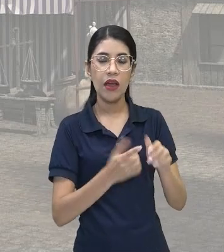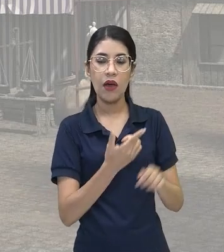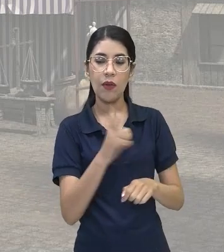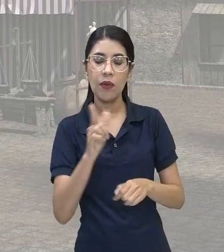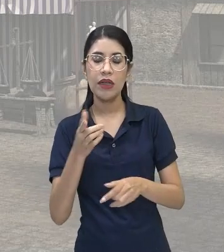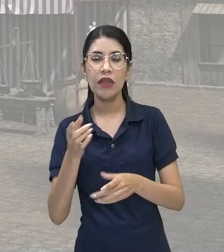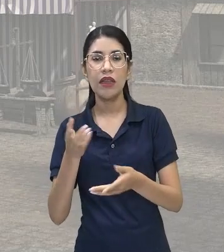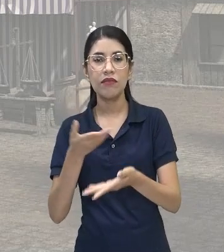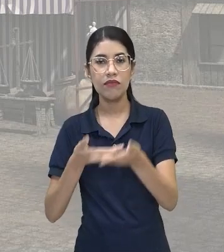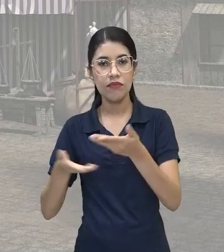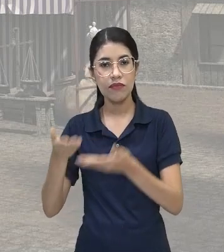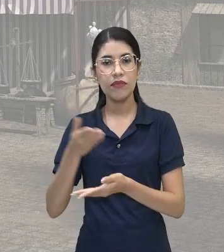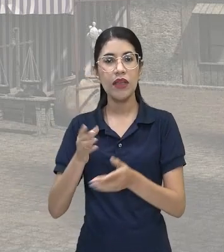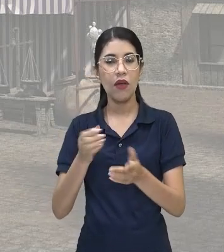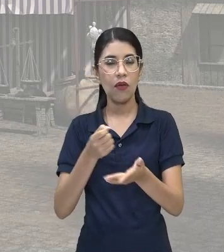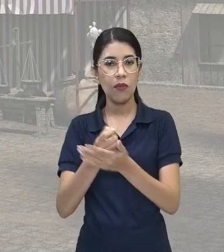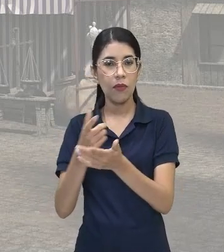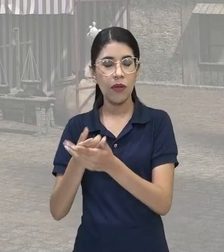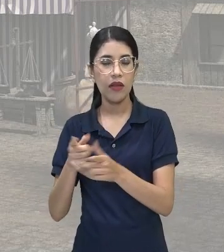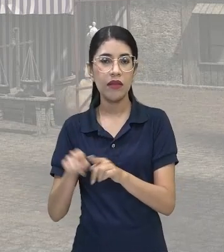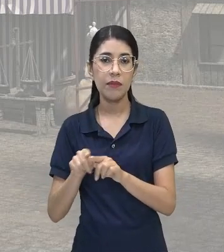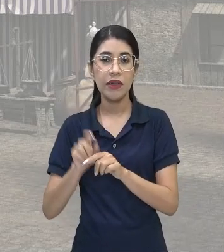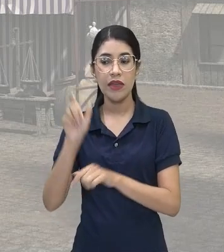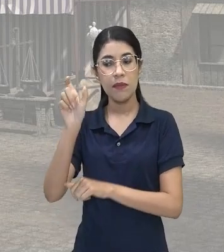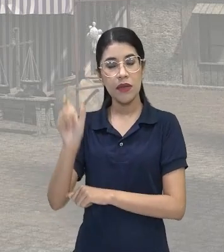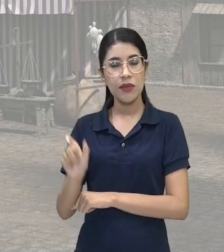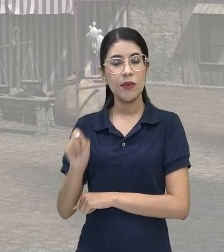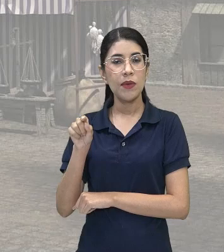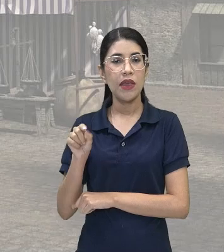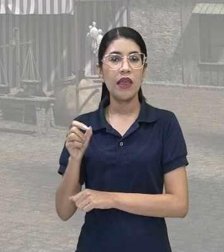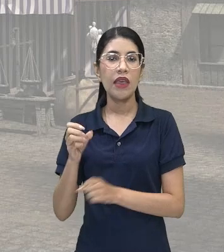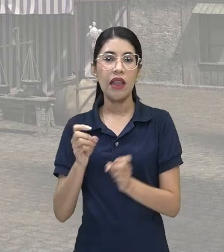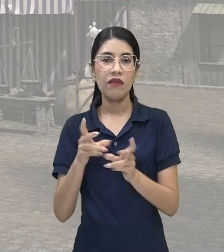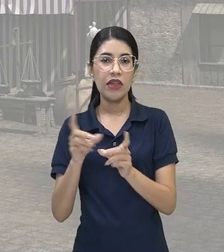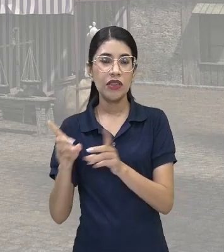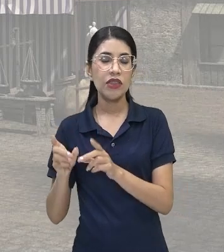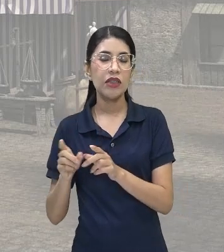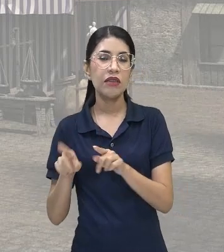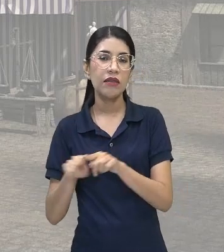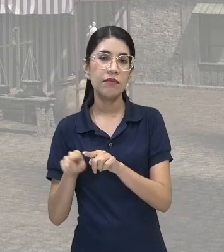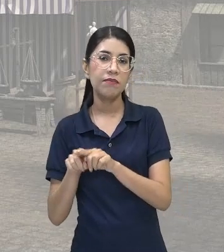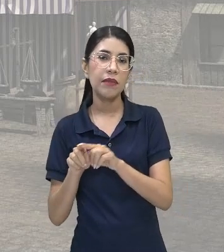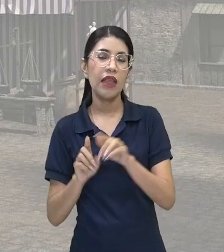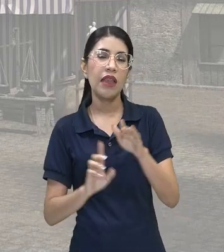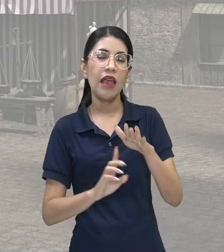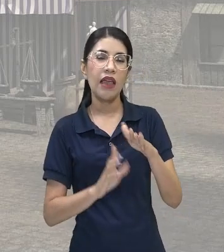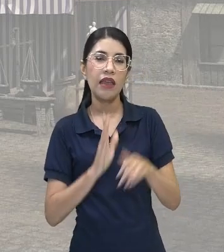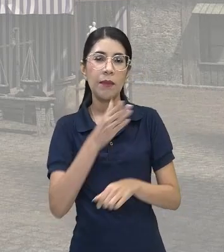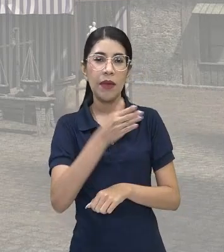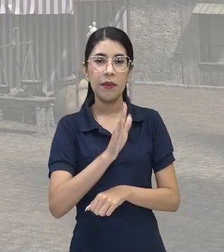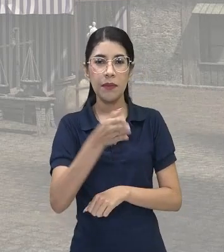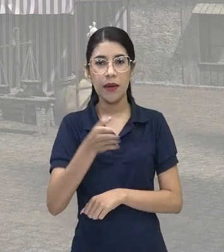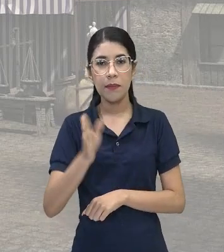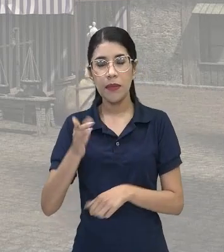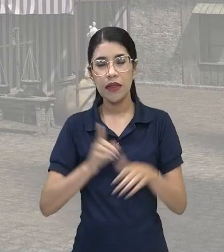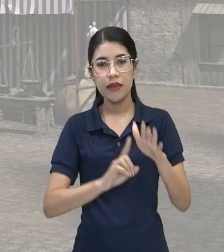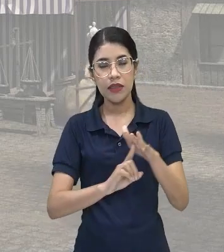Surgiu então a figura do próprio mercador, que iria de feira em feira para fazer a comercialização